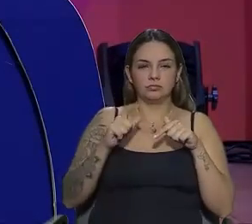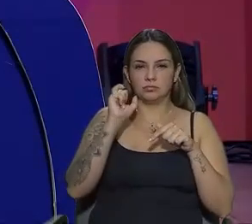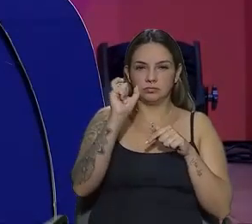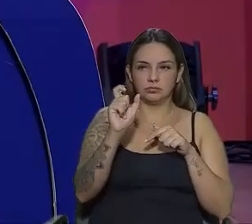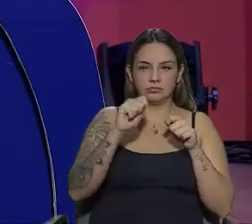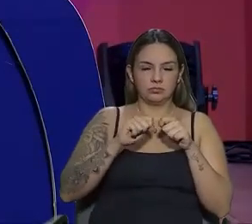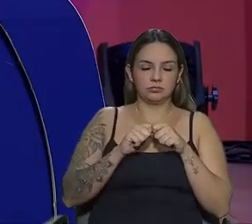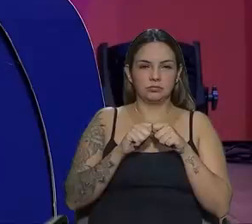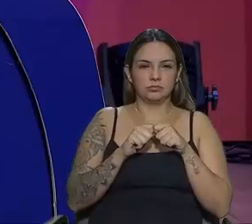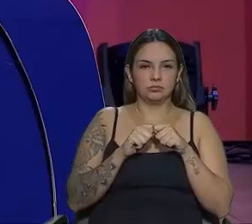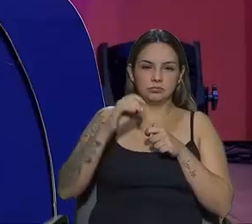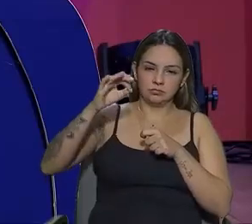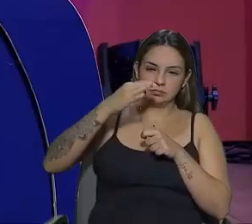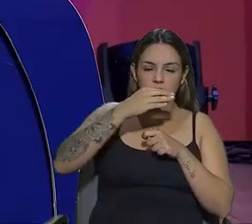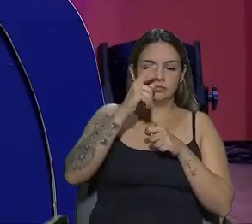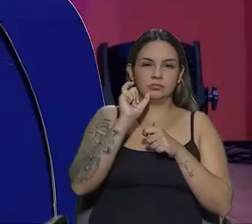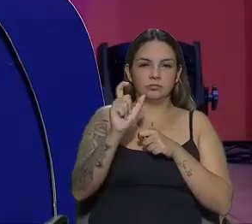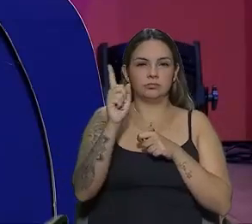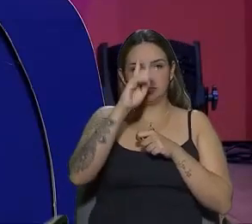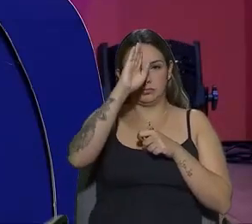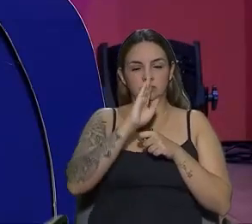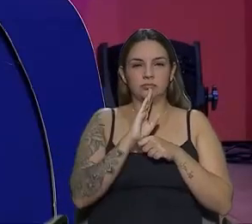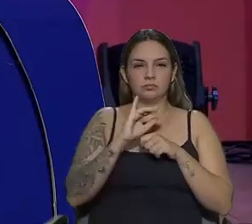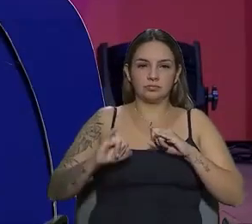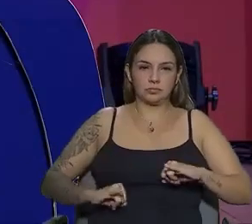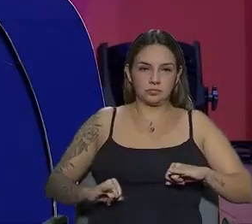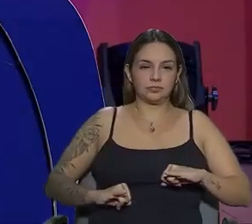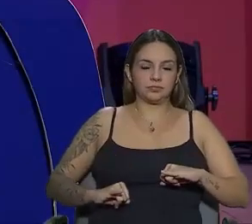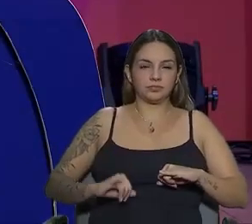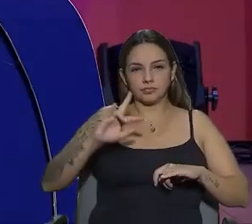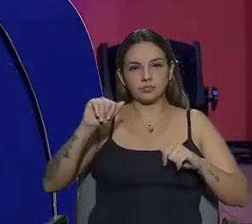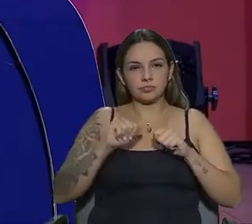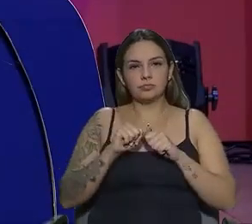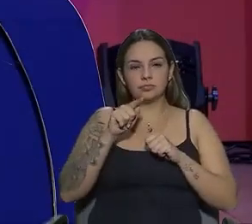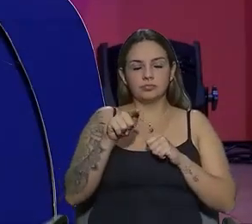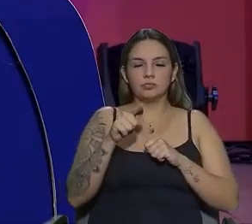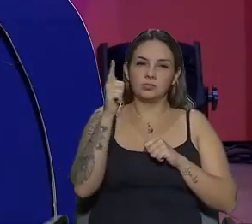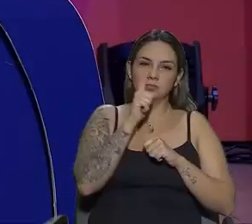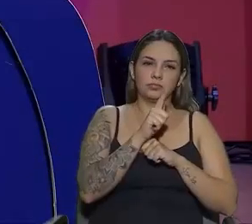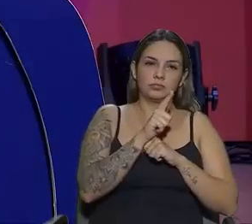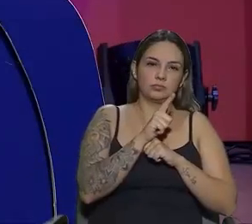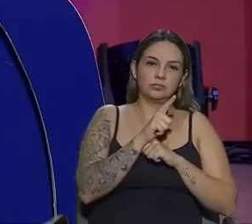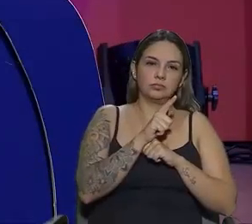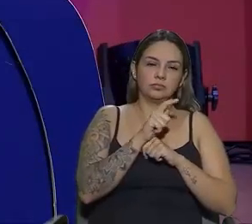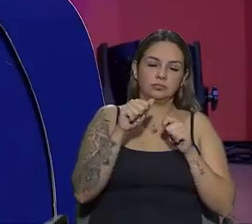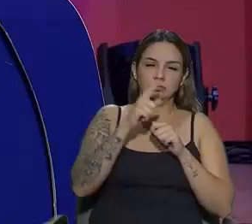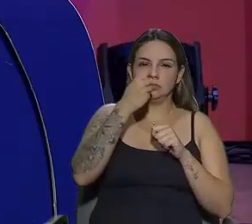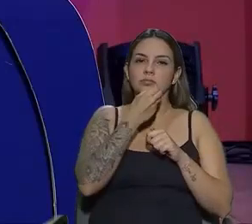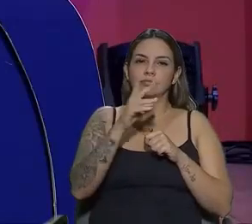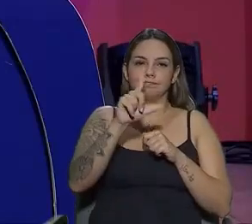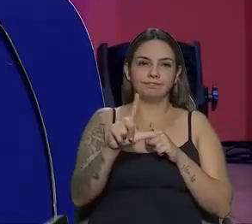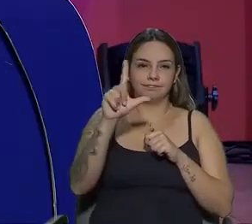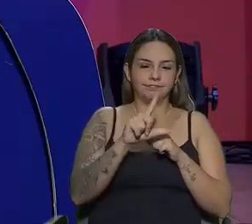trabalhada, né, fazer esse artesanato com a palavra, não há nenhuma garantia que o sofrimento vá fazer com que você consiga fazer uma